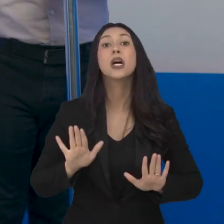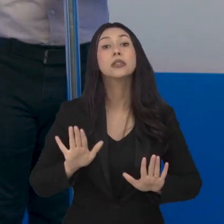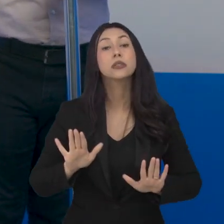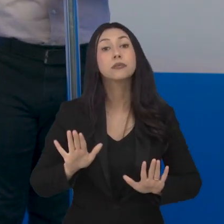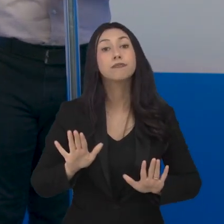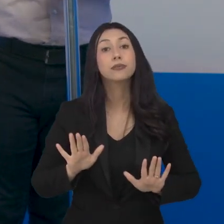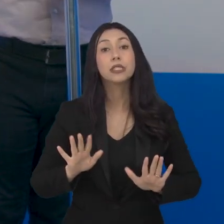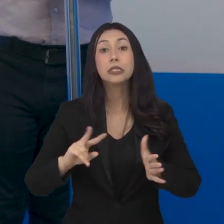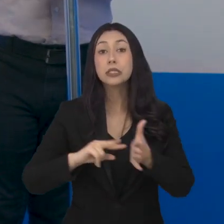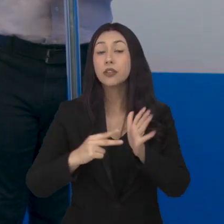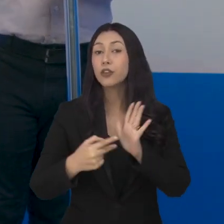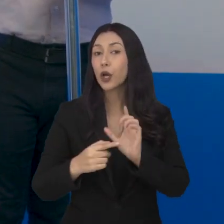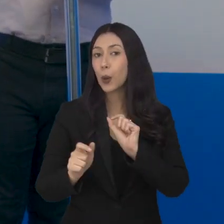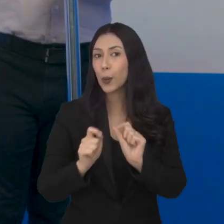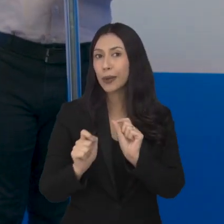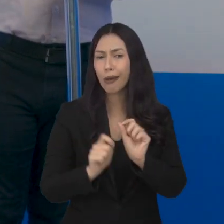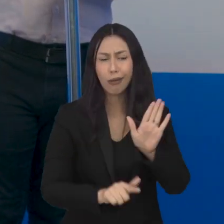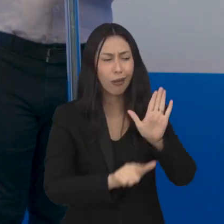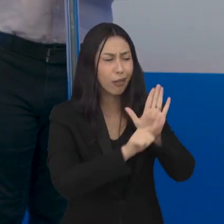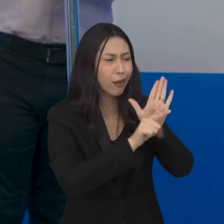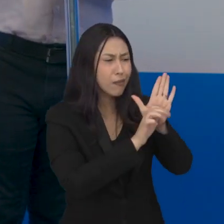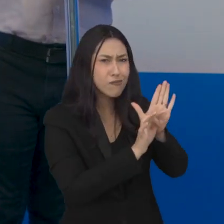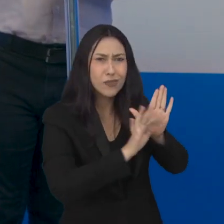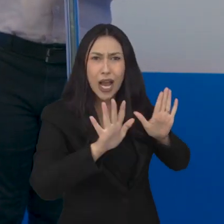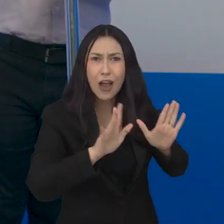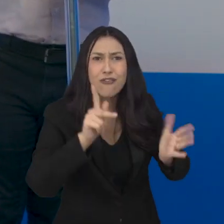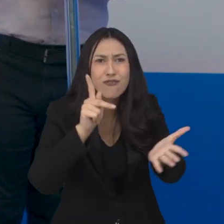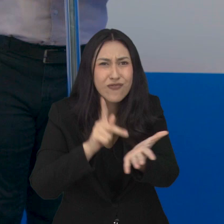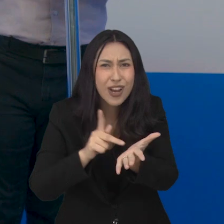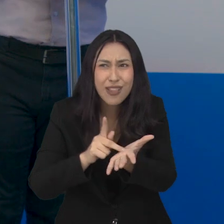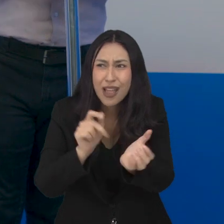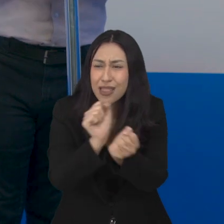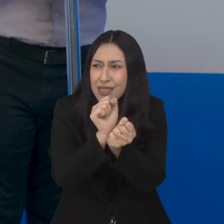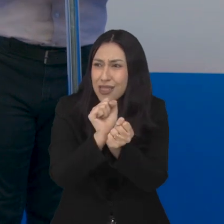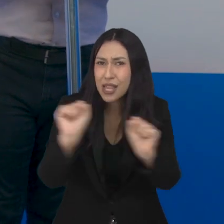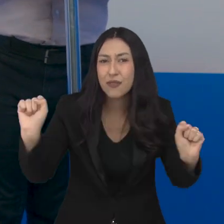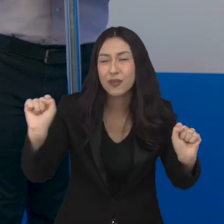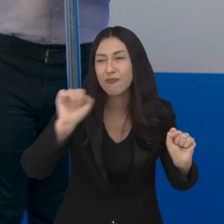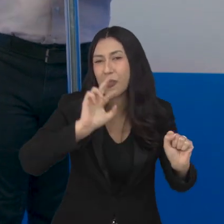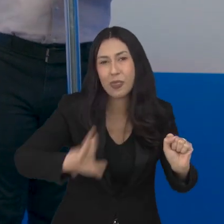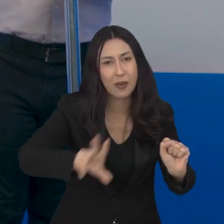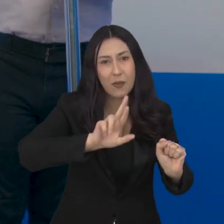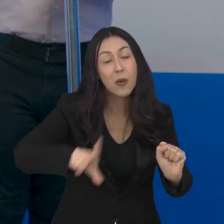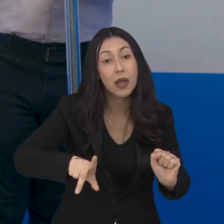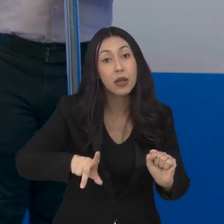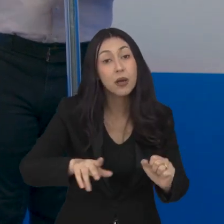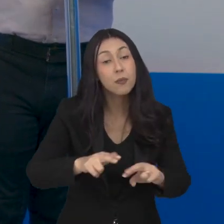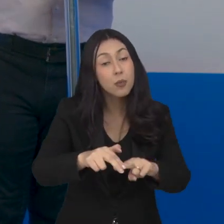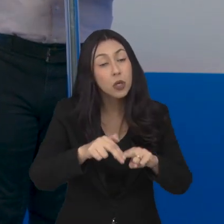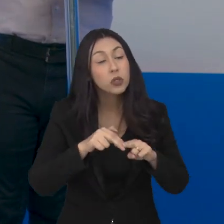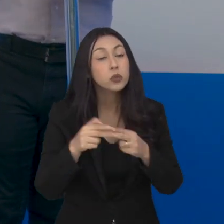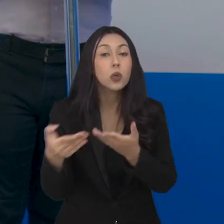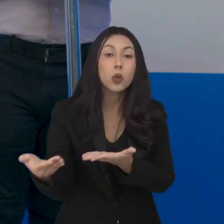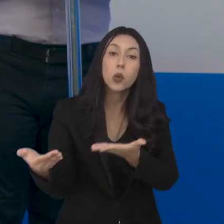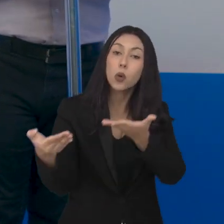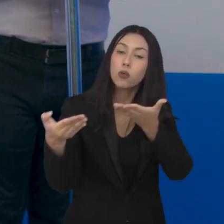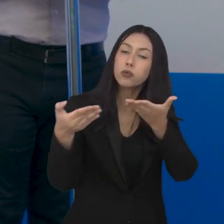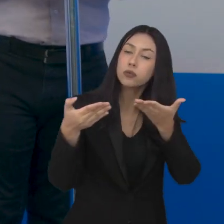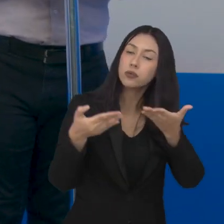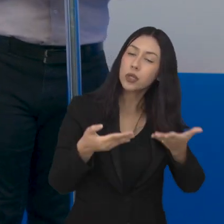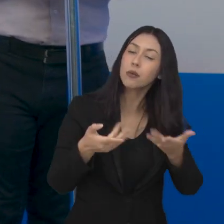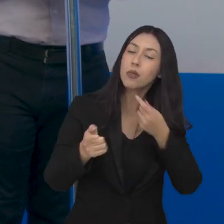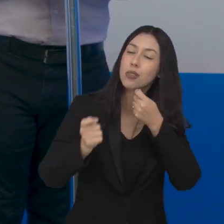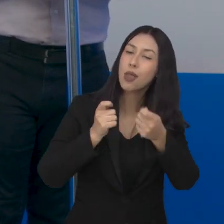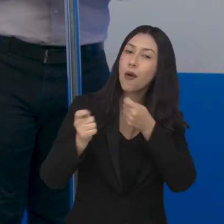mas o entendimento é que a Lei Áurea não representou de fato a liberdade plena dos negros. E para fazer parte deste debate, levantamos